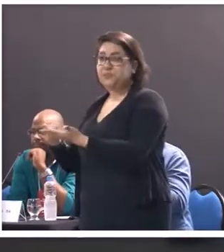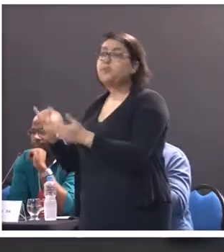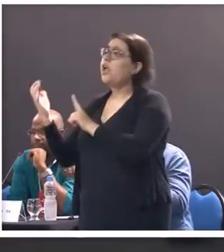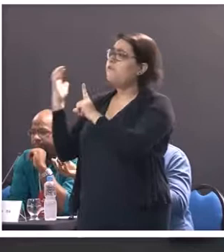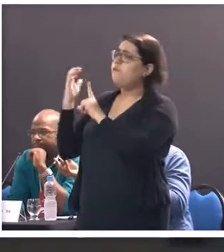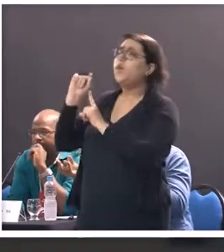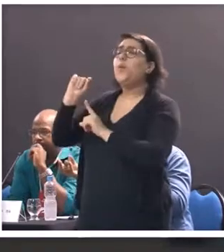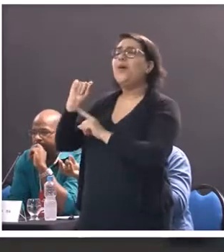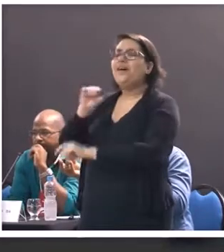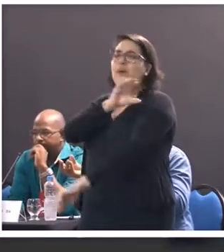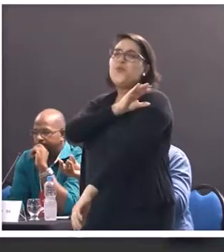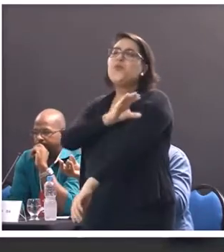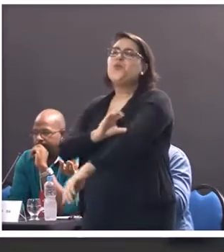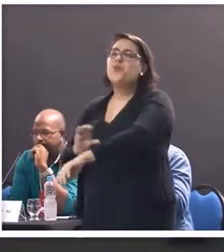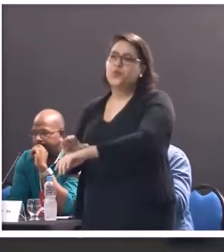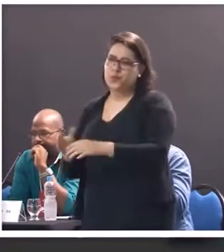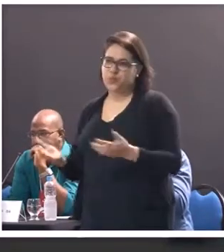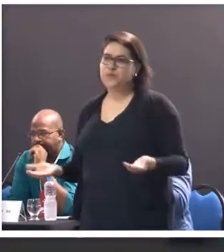é a questão cultural.